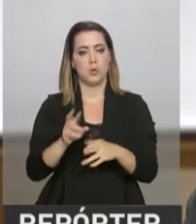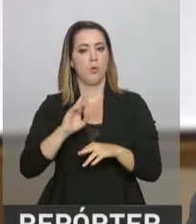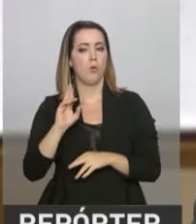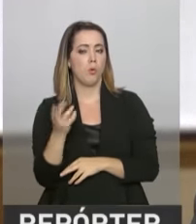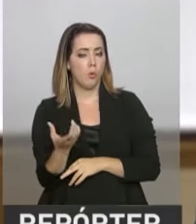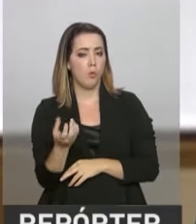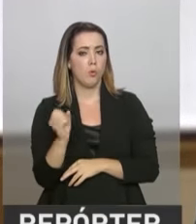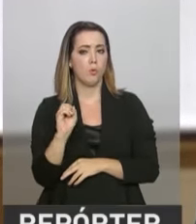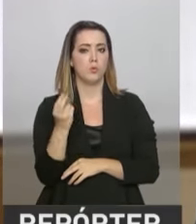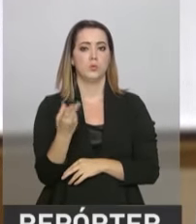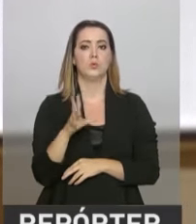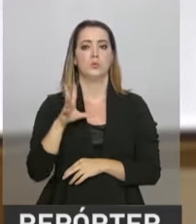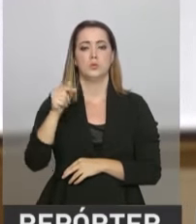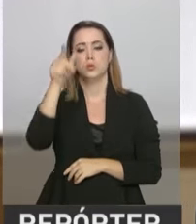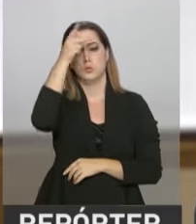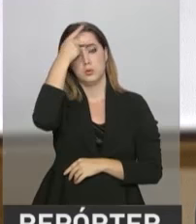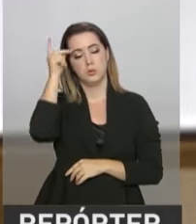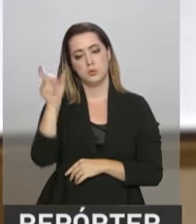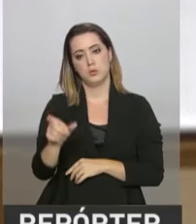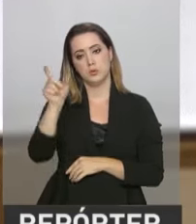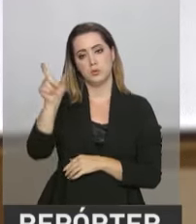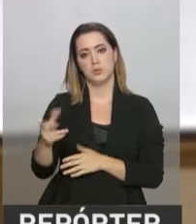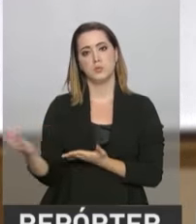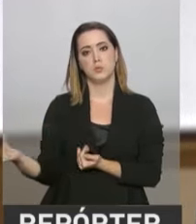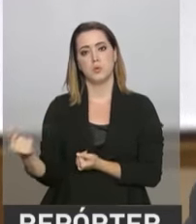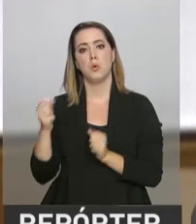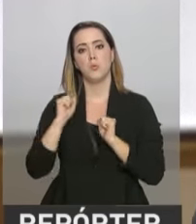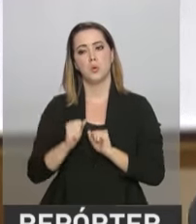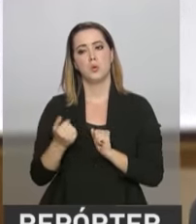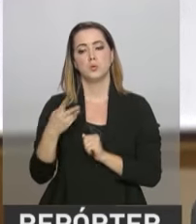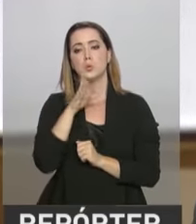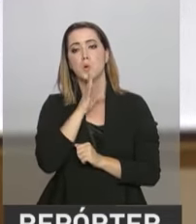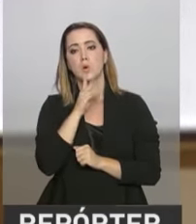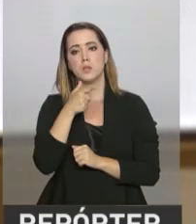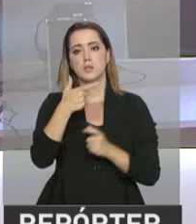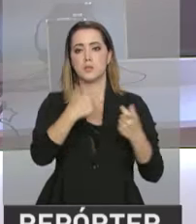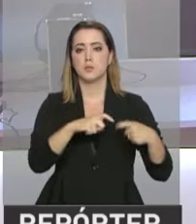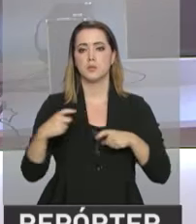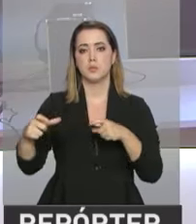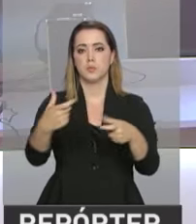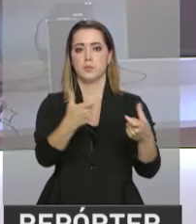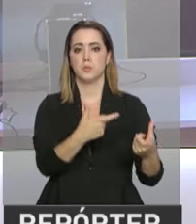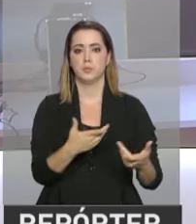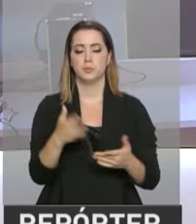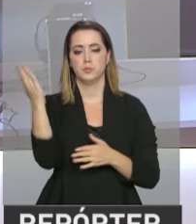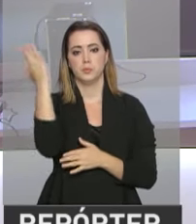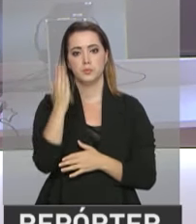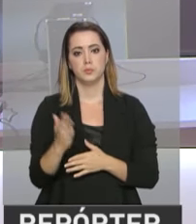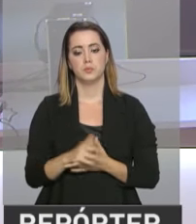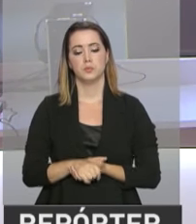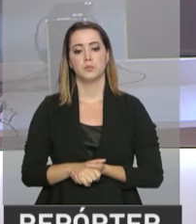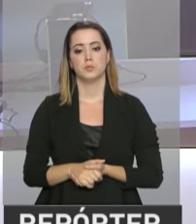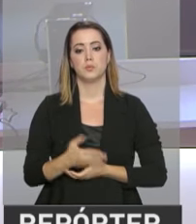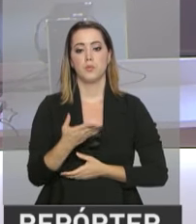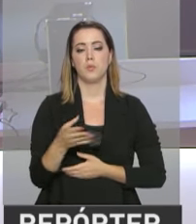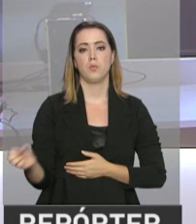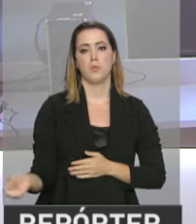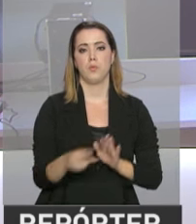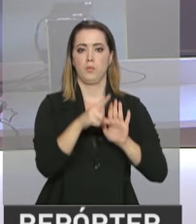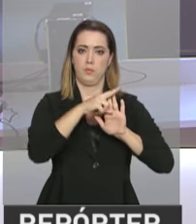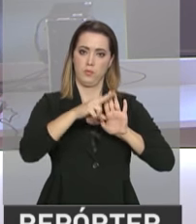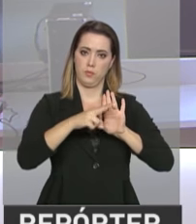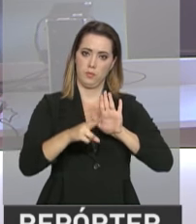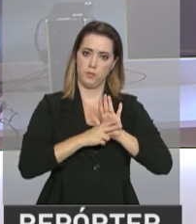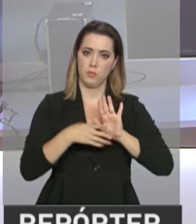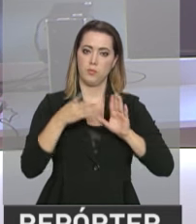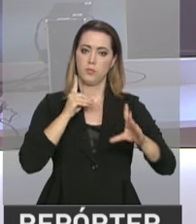jovens beneficiários possam se locomover conhecer o próprio país ocupar o país a reforma da Previdência será debatida